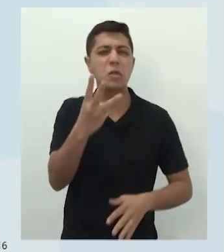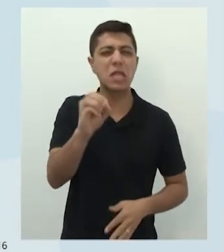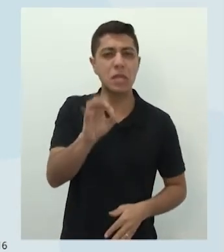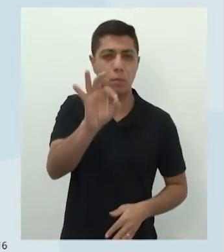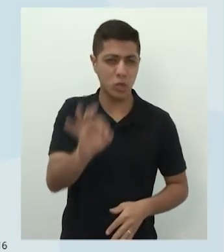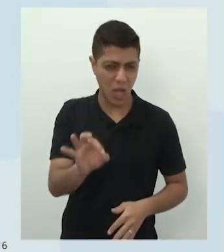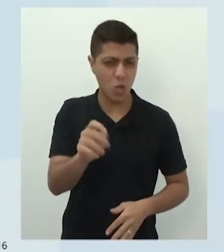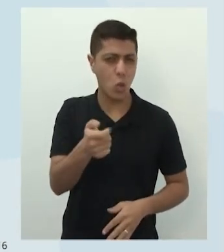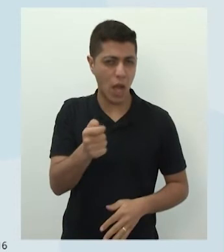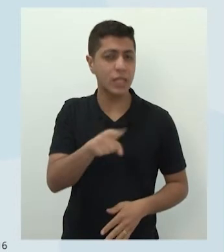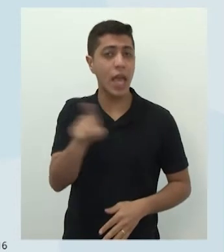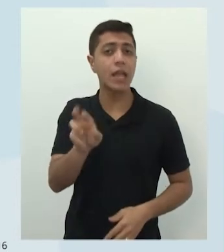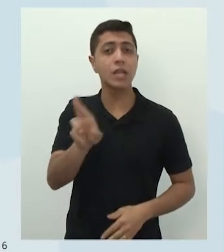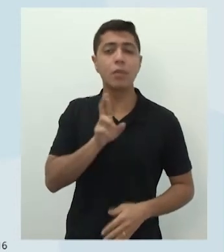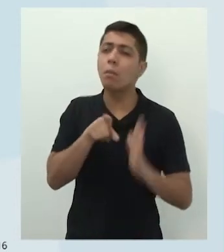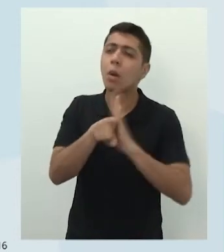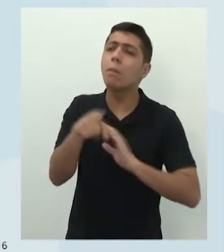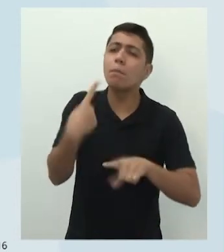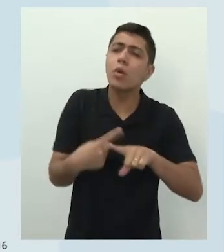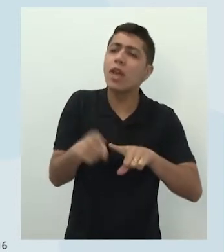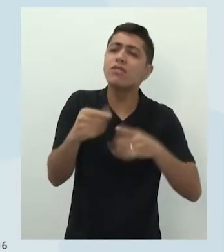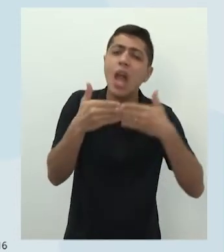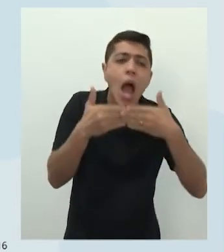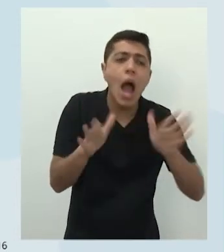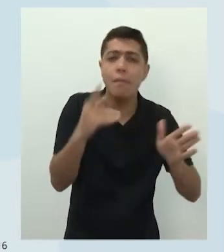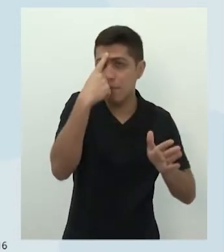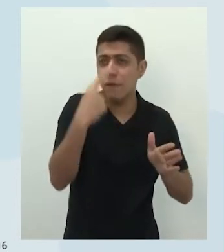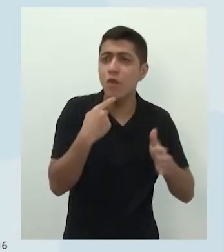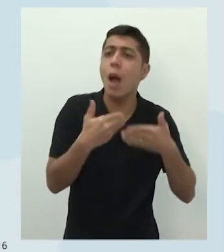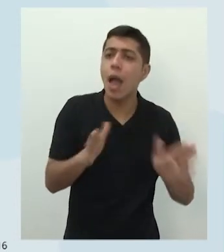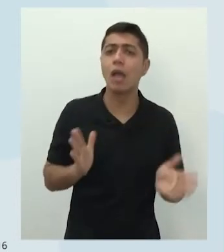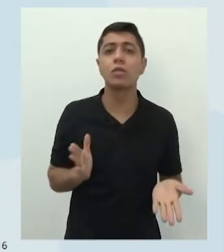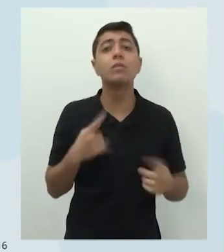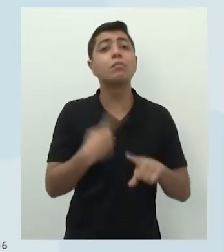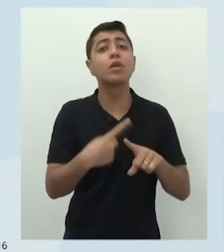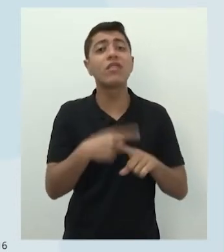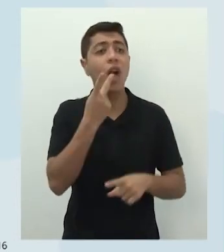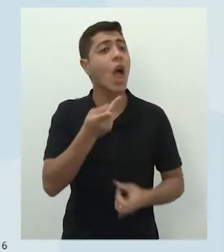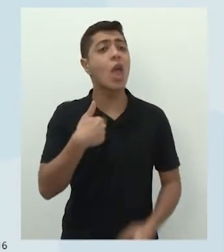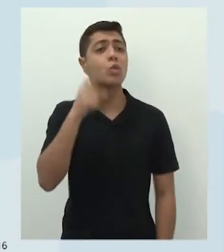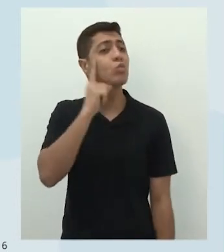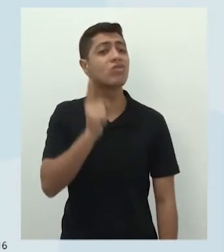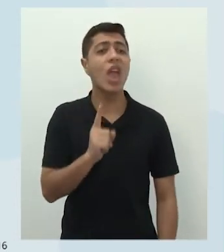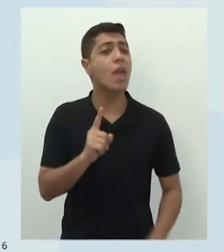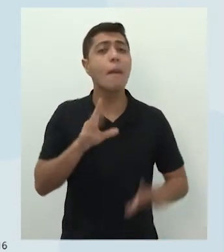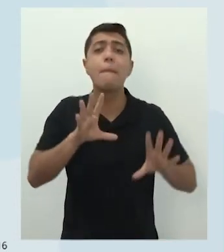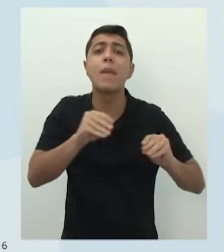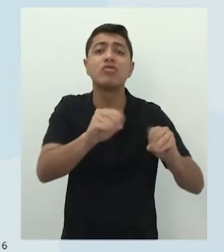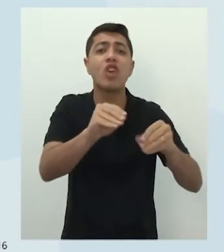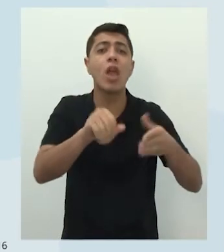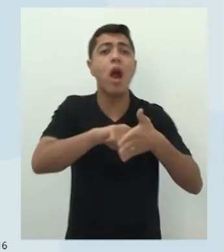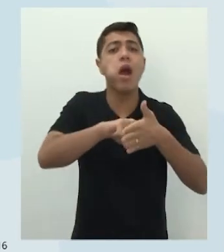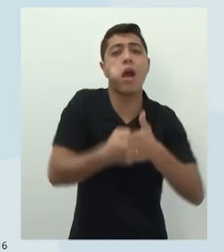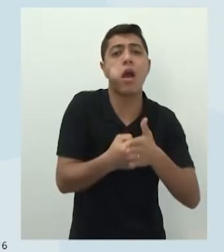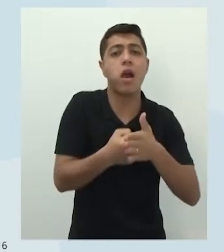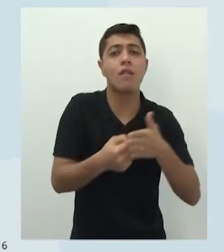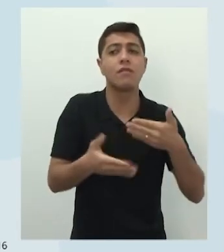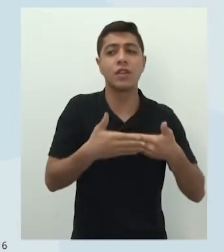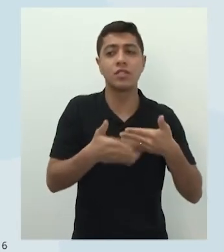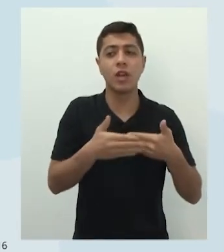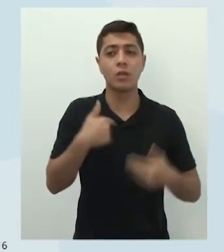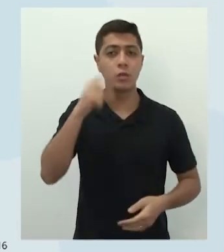pouco perigosas. Quando vocês vão ver, eu não coloquei esses dados aqui para não cansá-los, eles colocam o telefone, eles colocam o endereço,